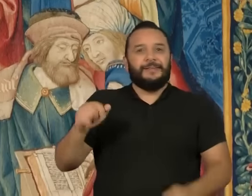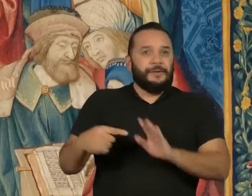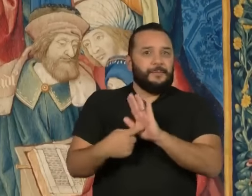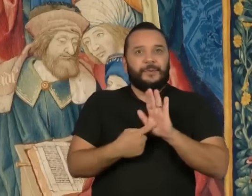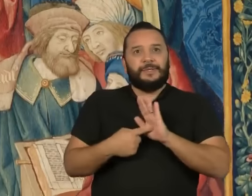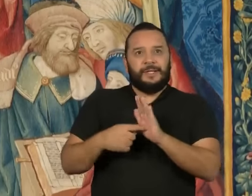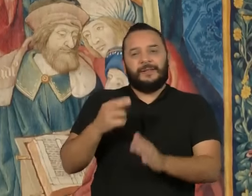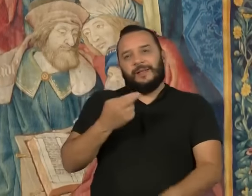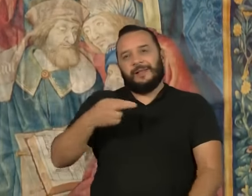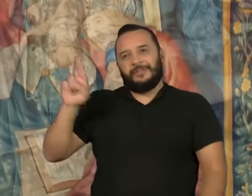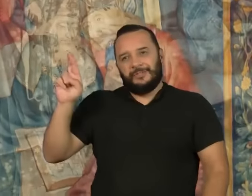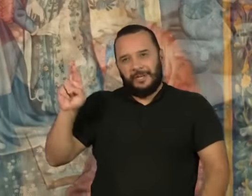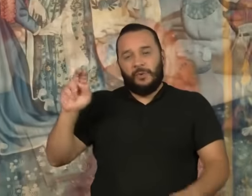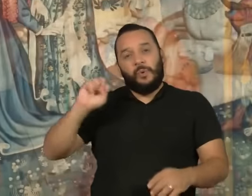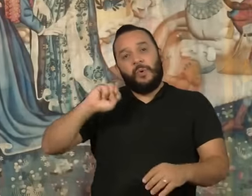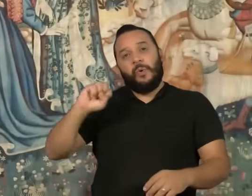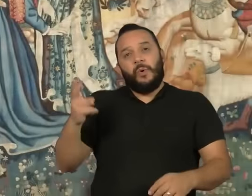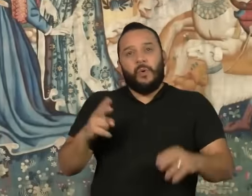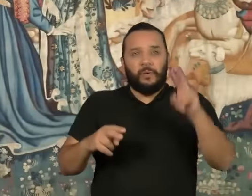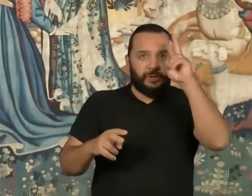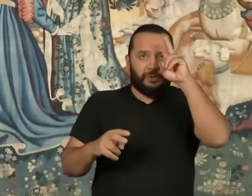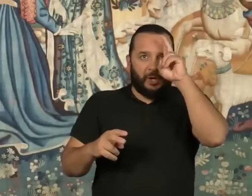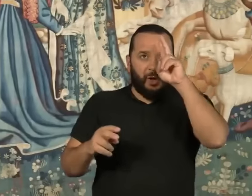cenas religiosas ou históricas.